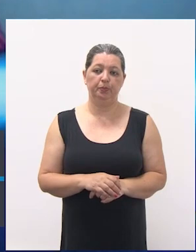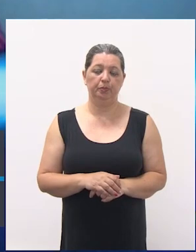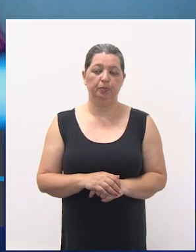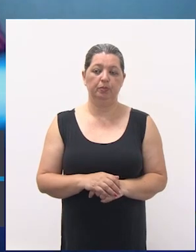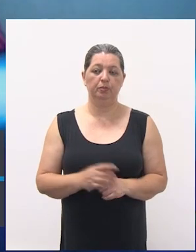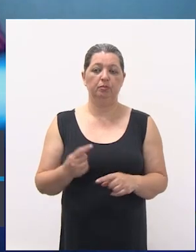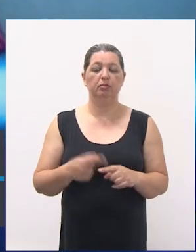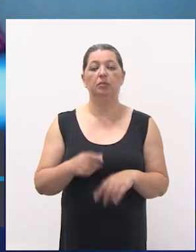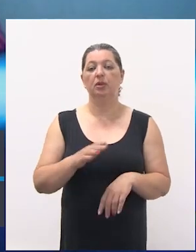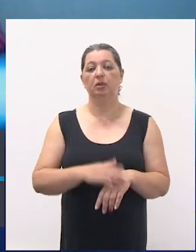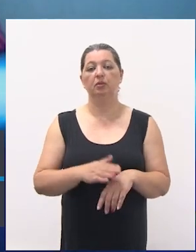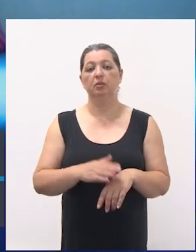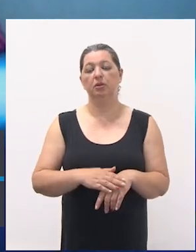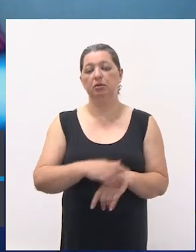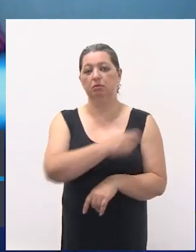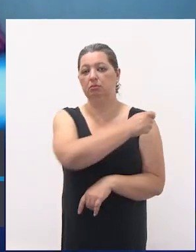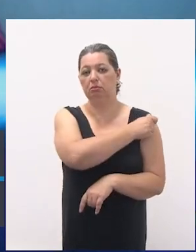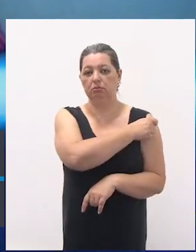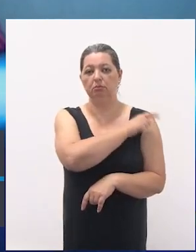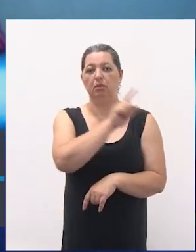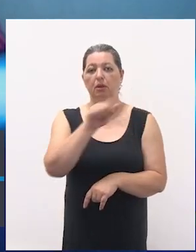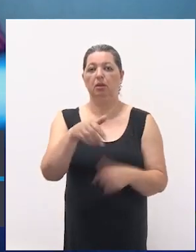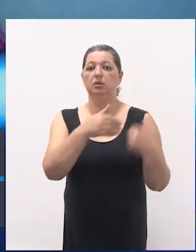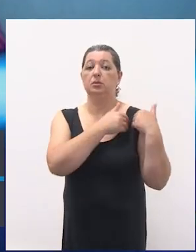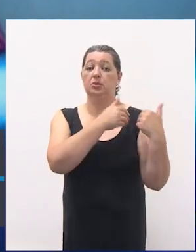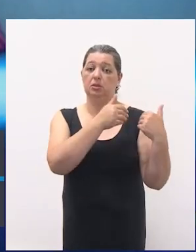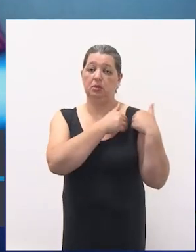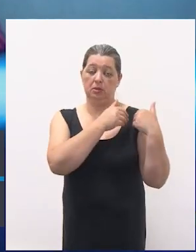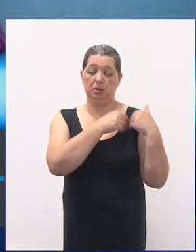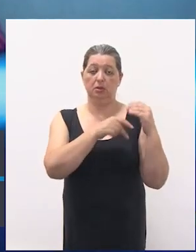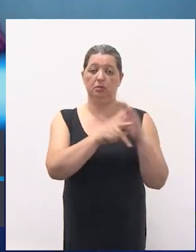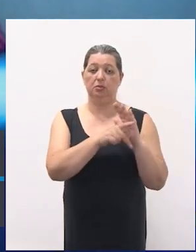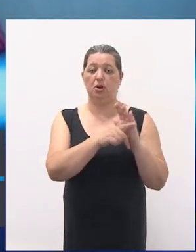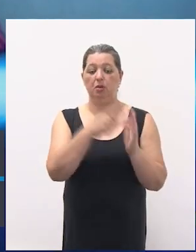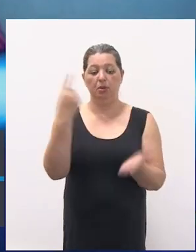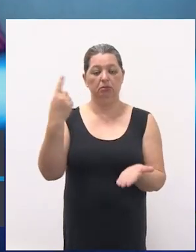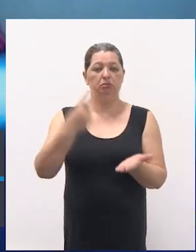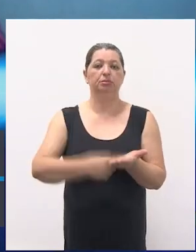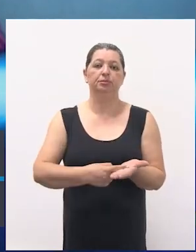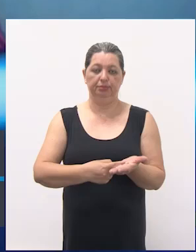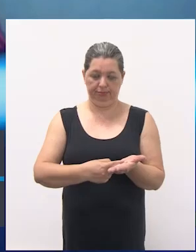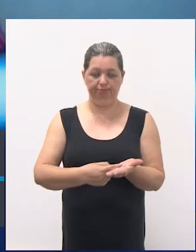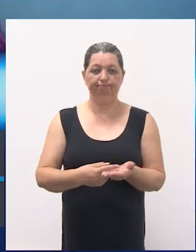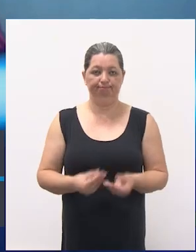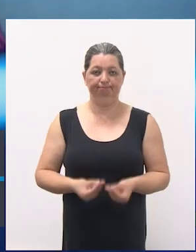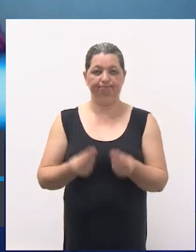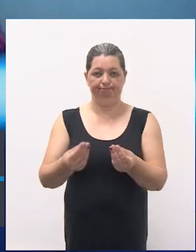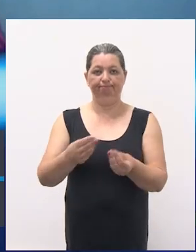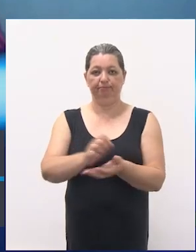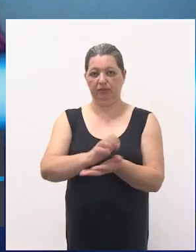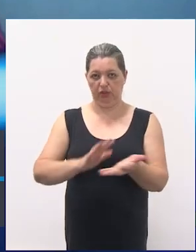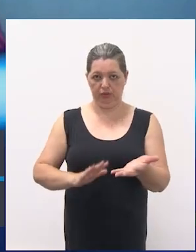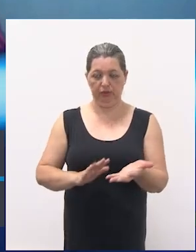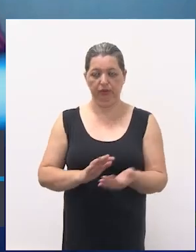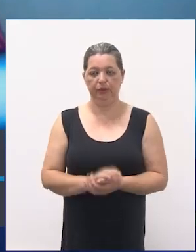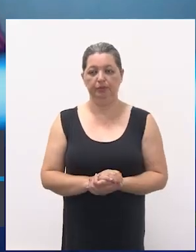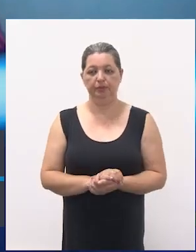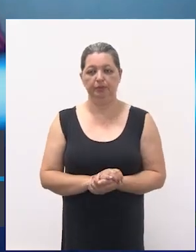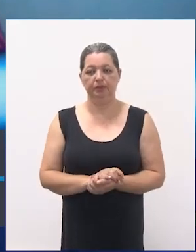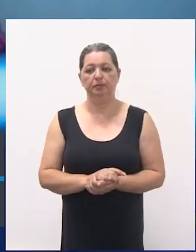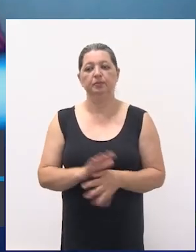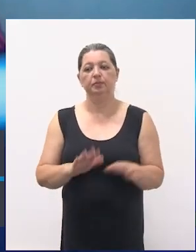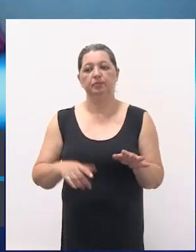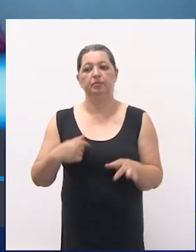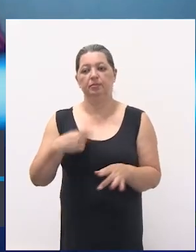fazer com que o aluno tenha a responsabilidade de entregar. E aí, isso é treino, né, Ana Paula e Giovanni? O Giovanni pode até